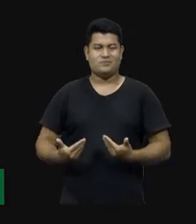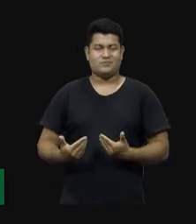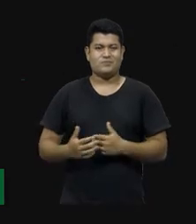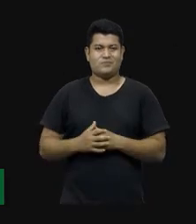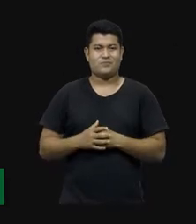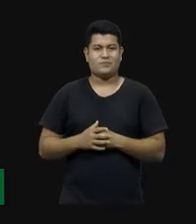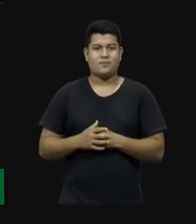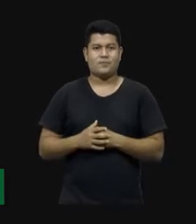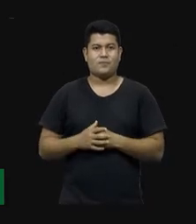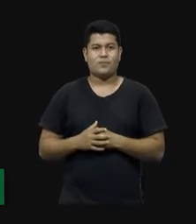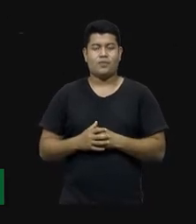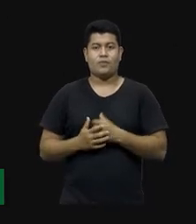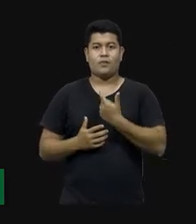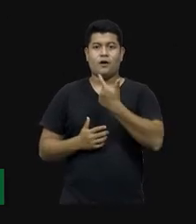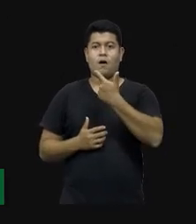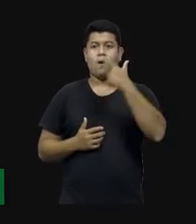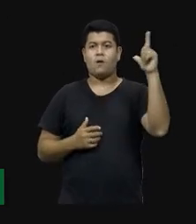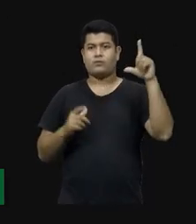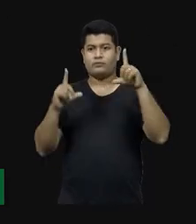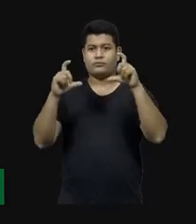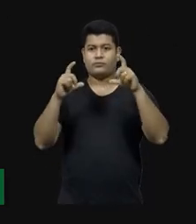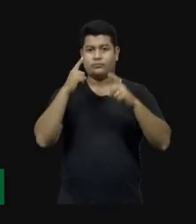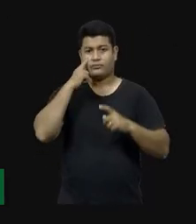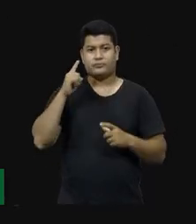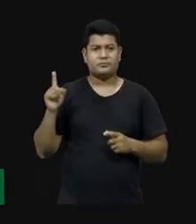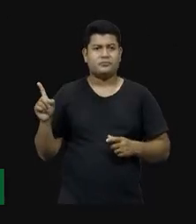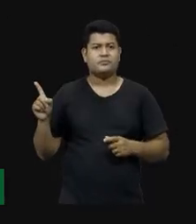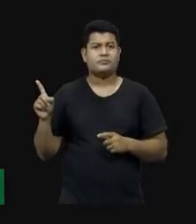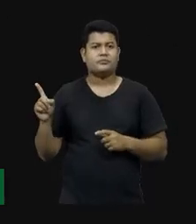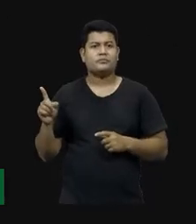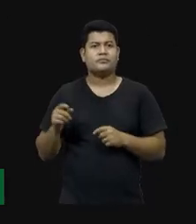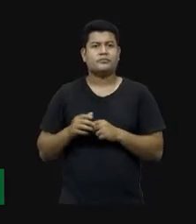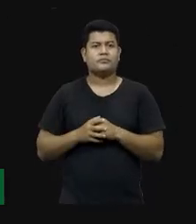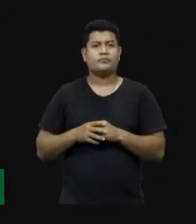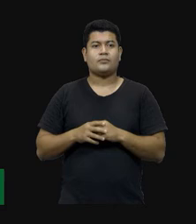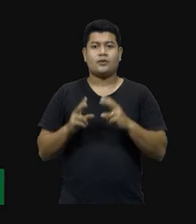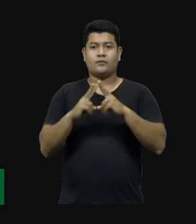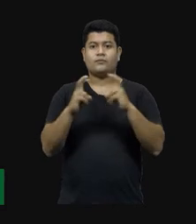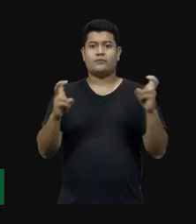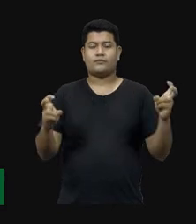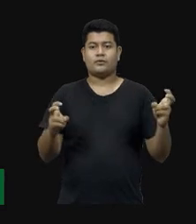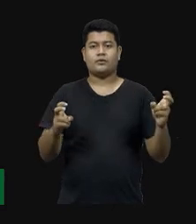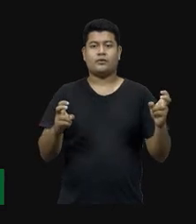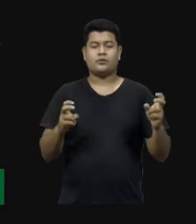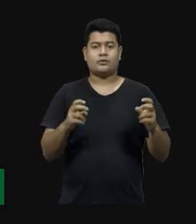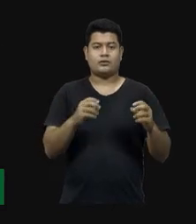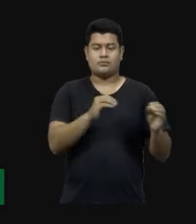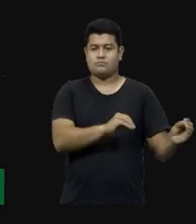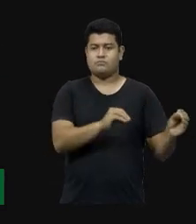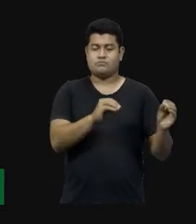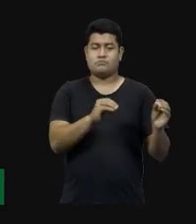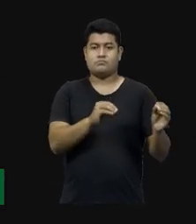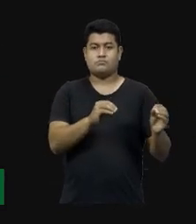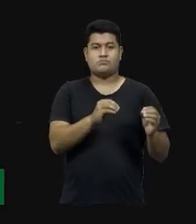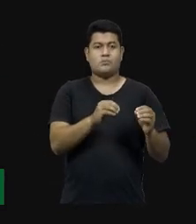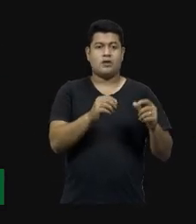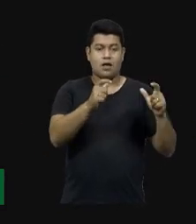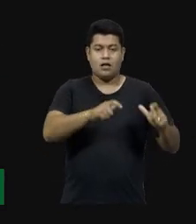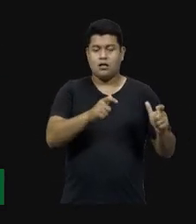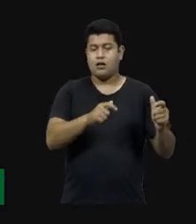foto? Olha só que interessante. Florianópolis, Chapecó. Foram